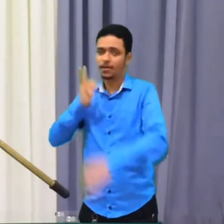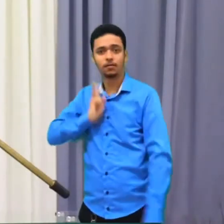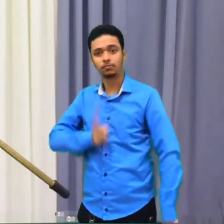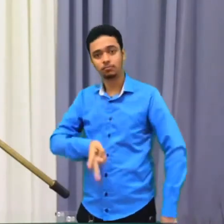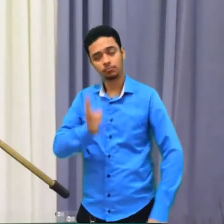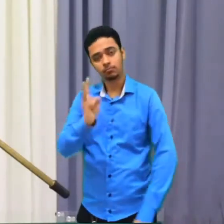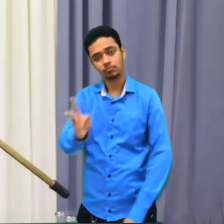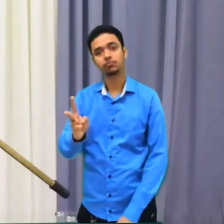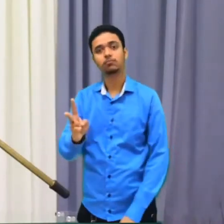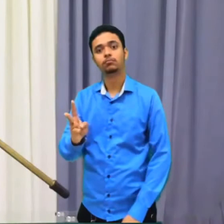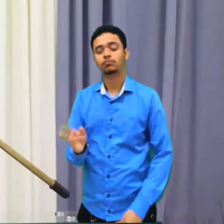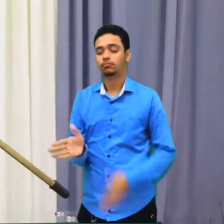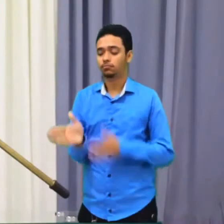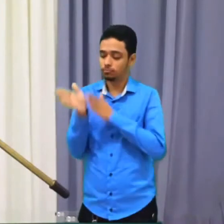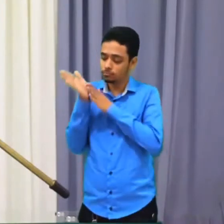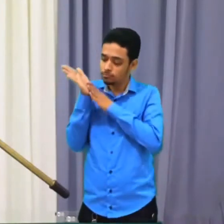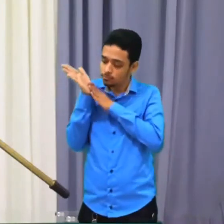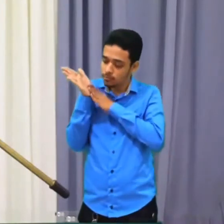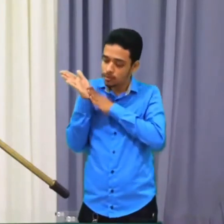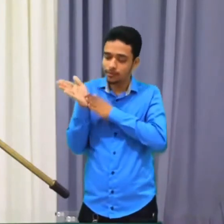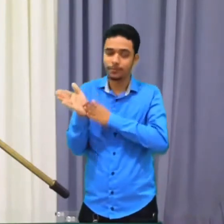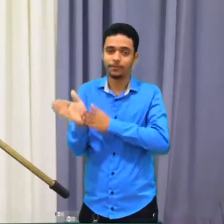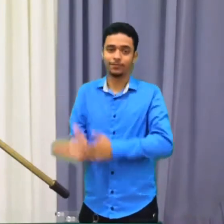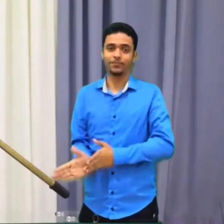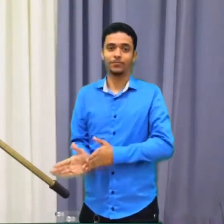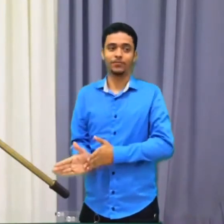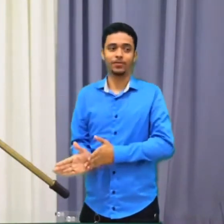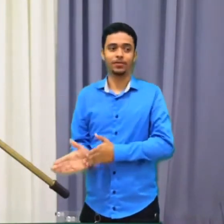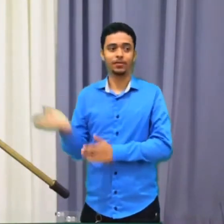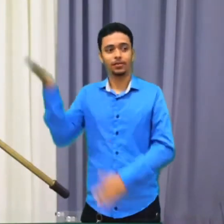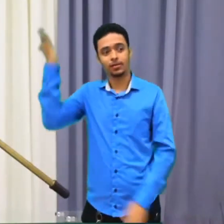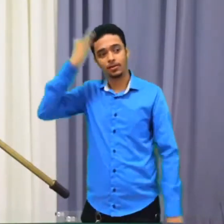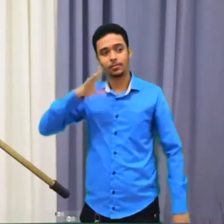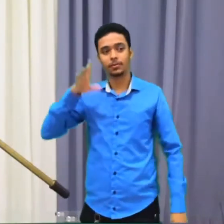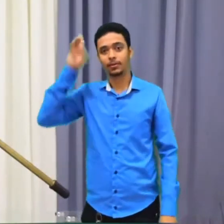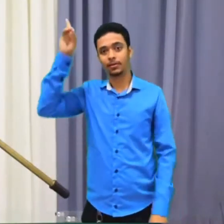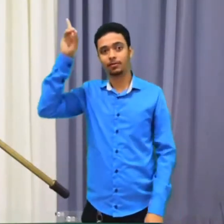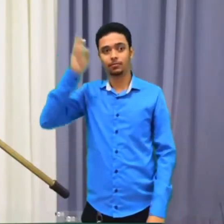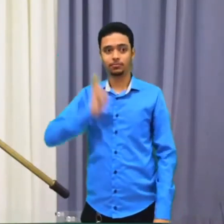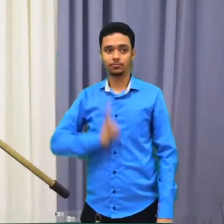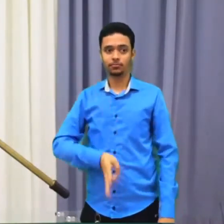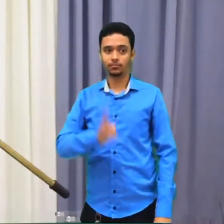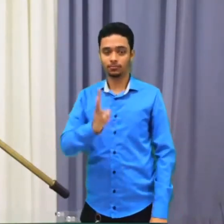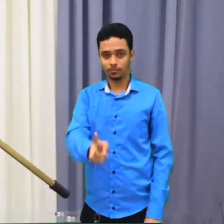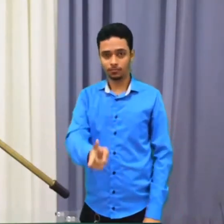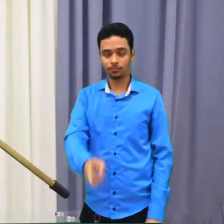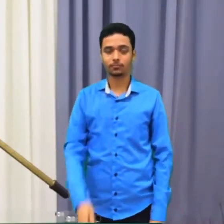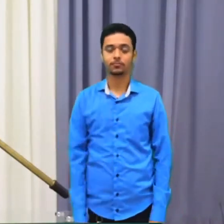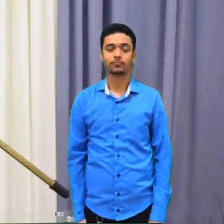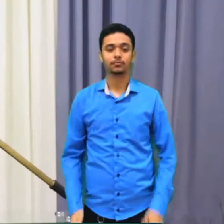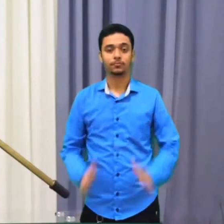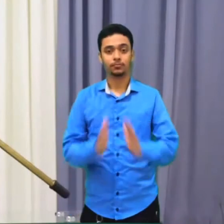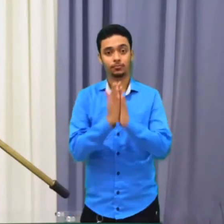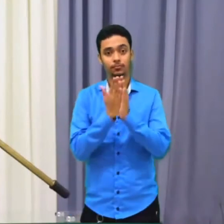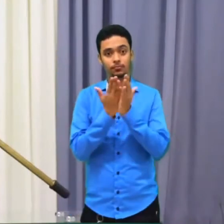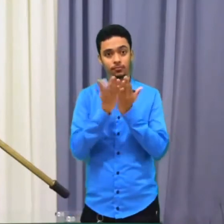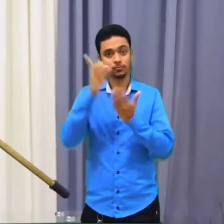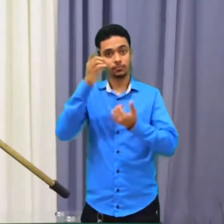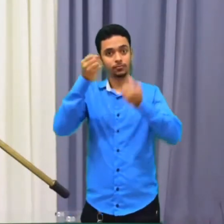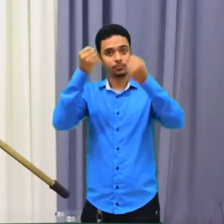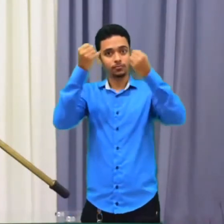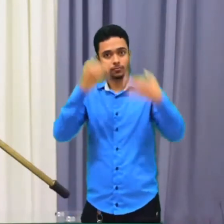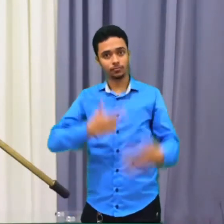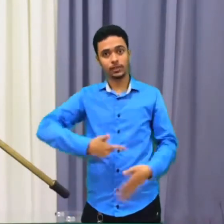assim permanecendo na presença de Deus para sempre. Aí a palavra vai dizer ainda